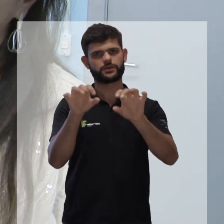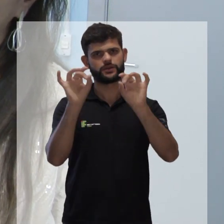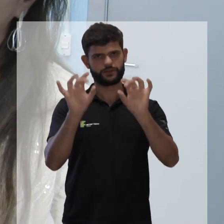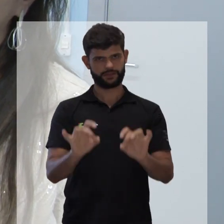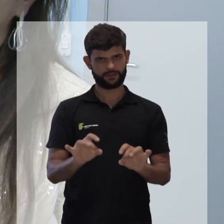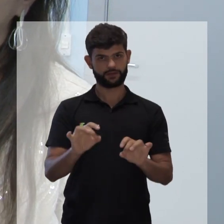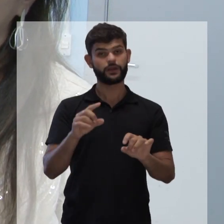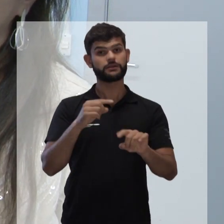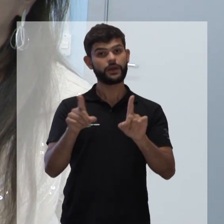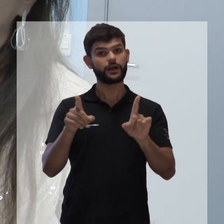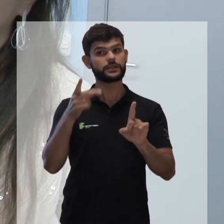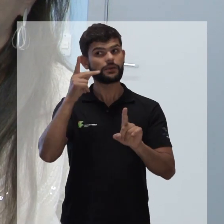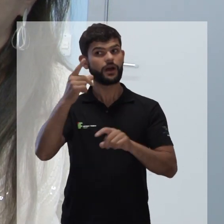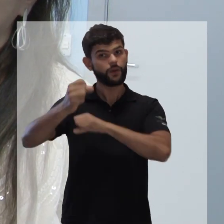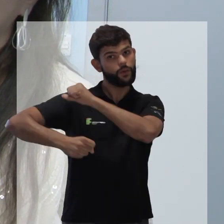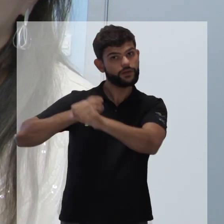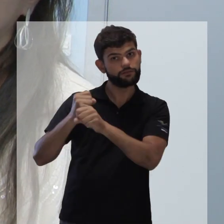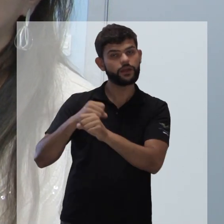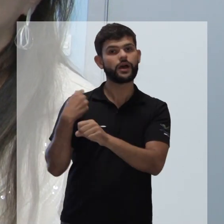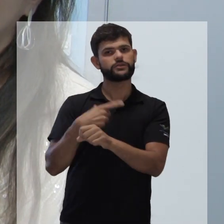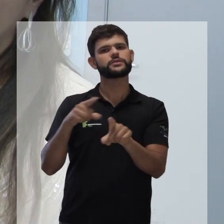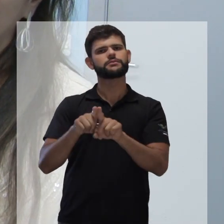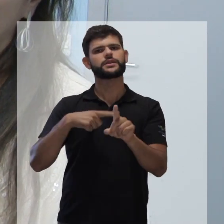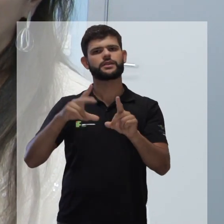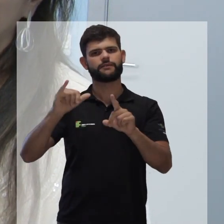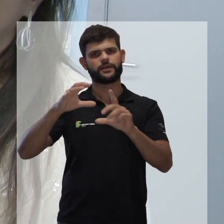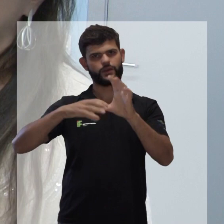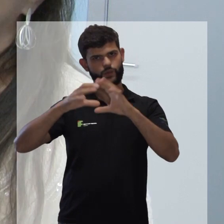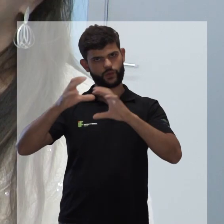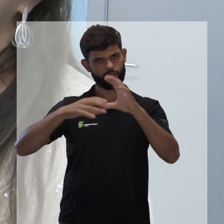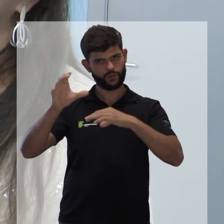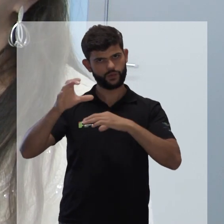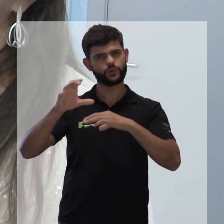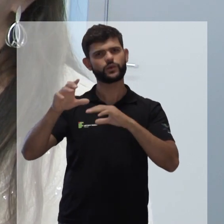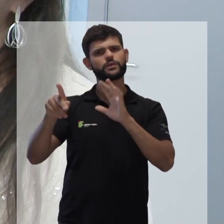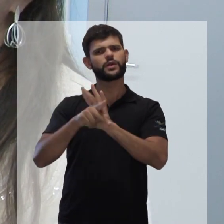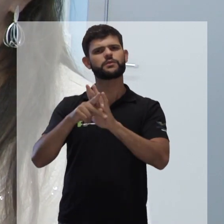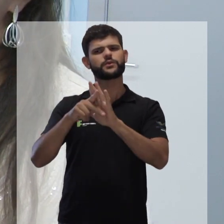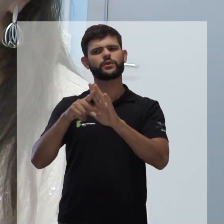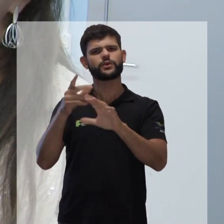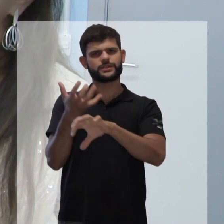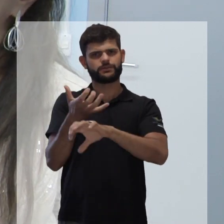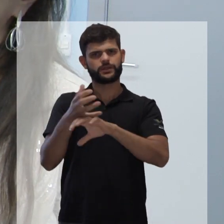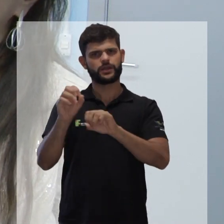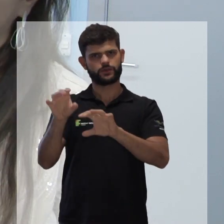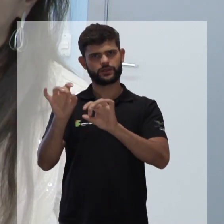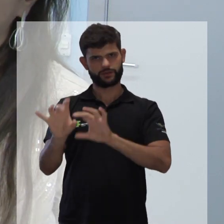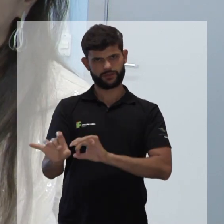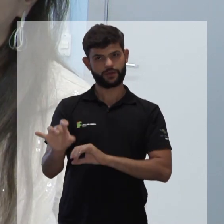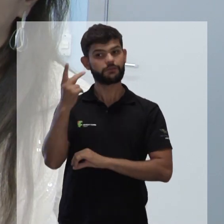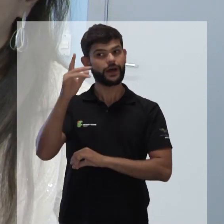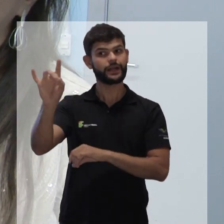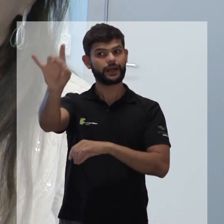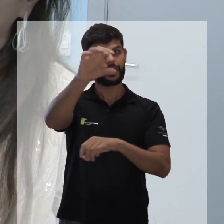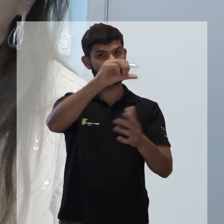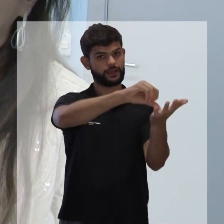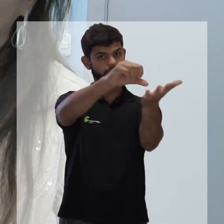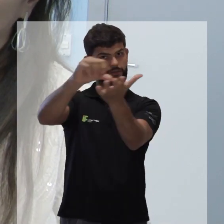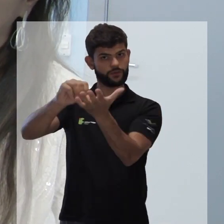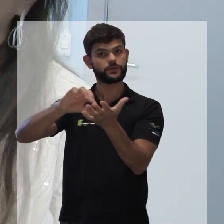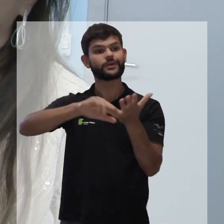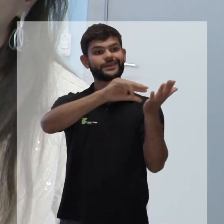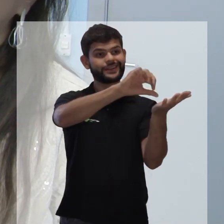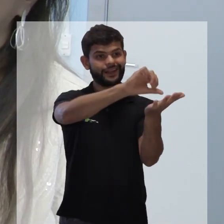removido também para a disciplina de educação especial. Mas ainda para o ano que vem, nós temos os concursos, concurso de educação especial para cada